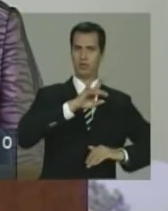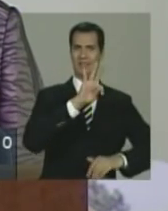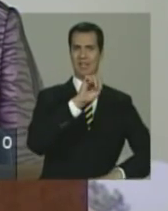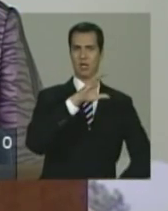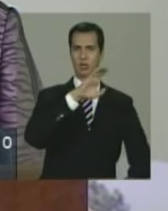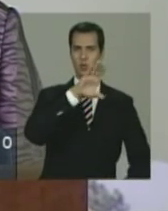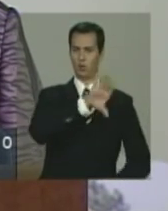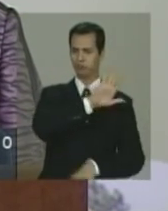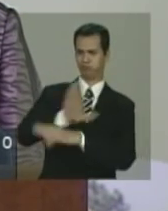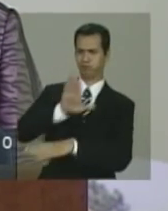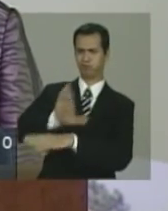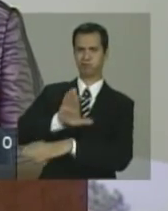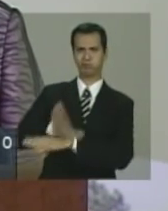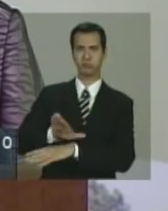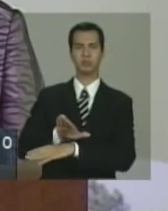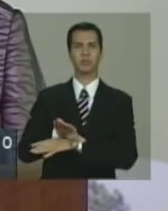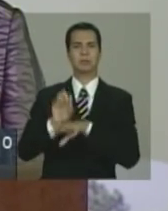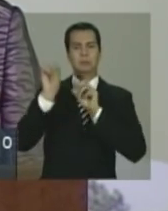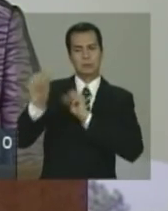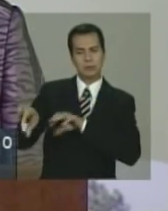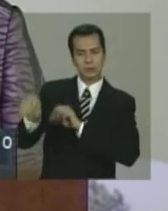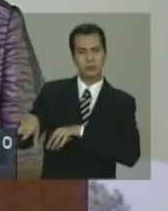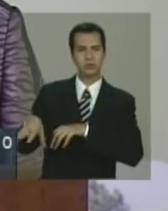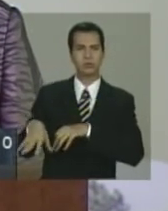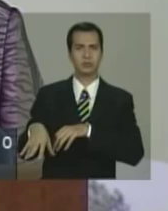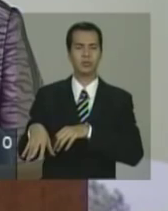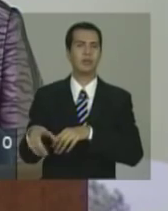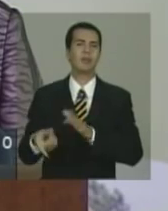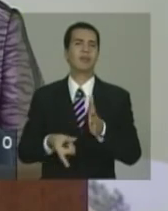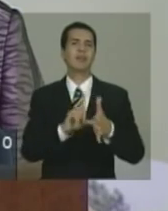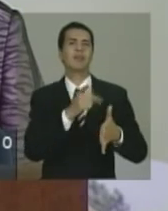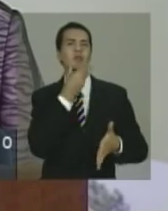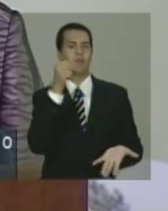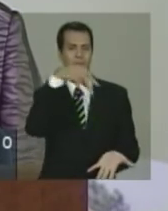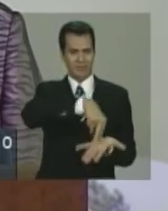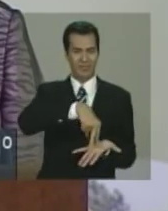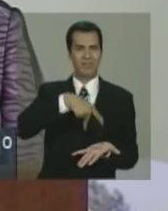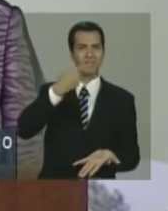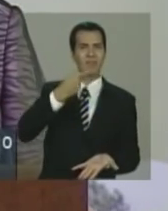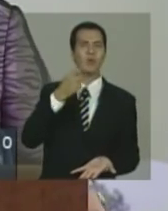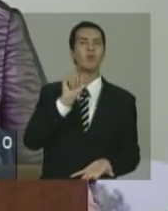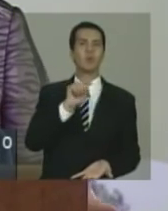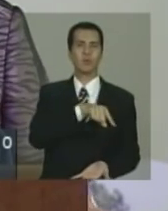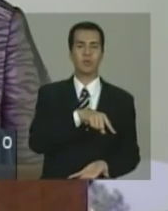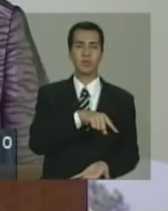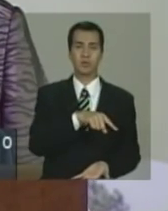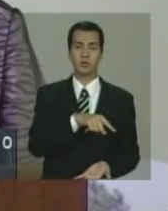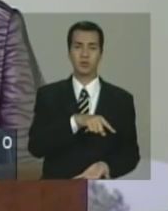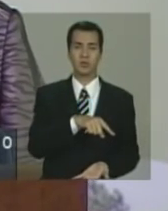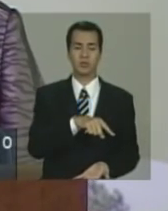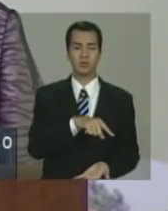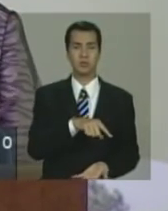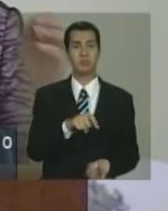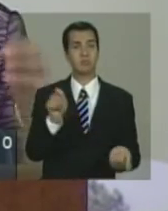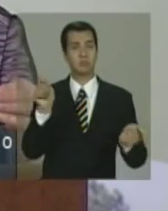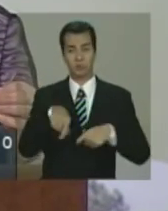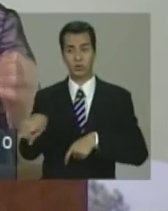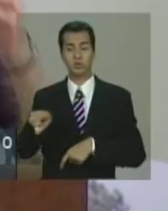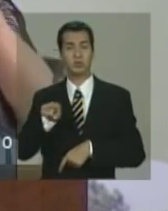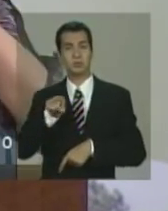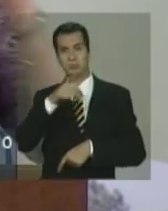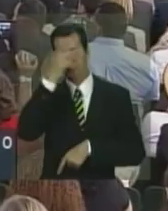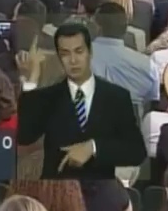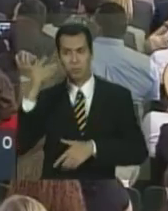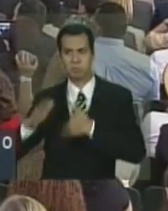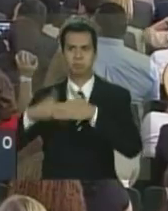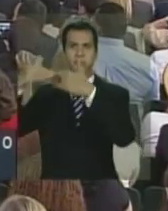meu amigo agricultor, de agricultores universitários, nós vamos, de fato, mudar